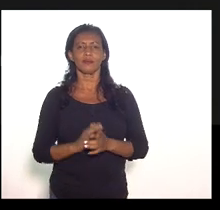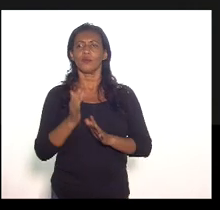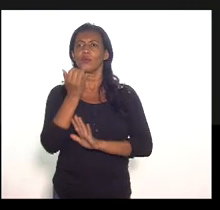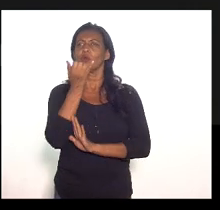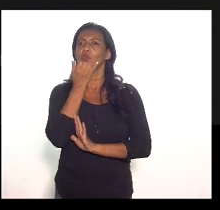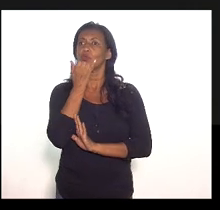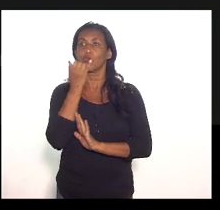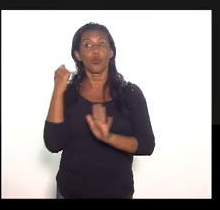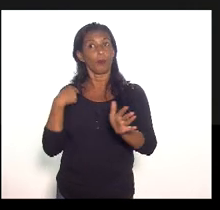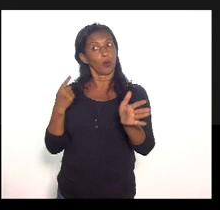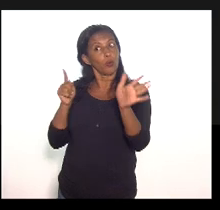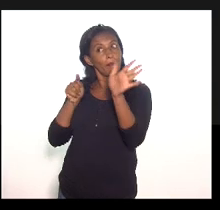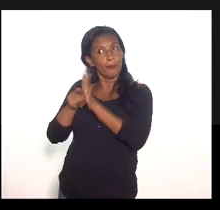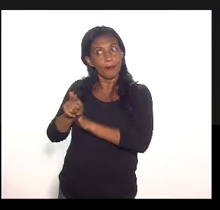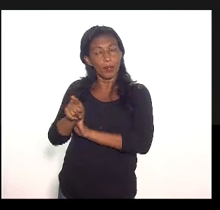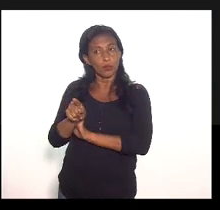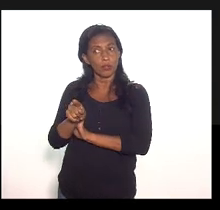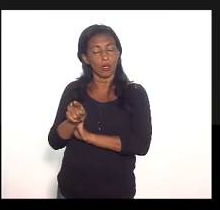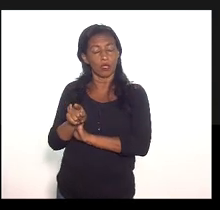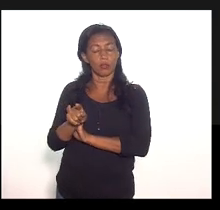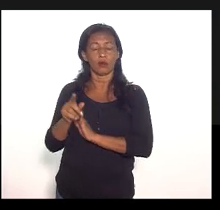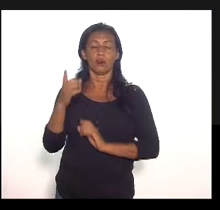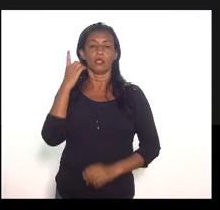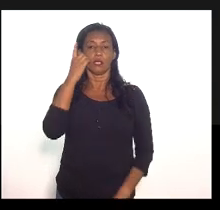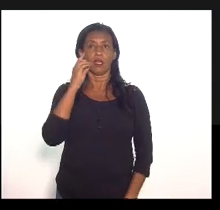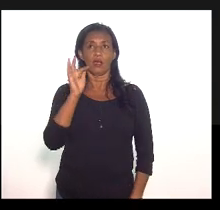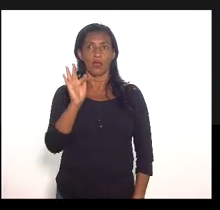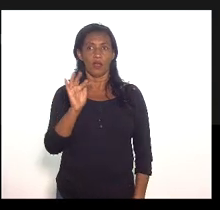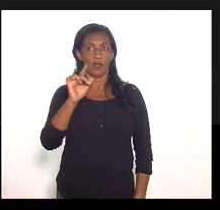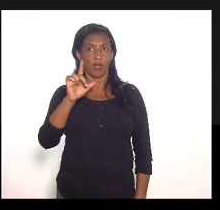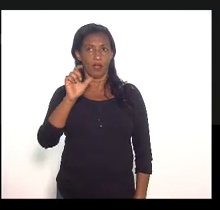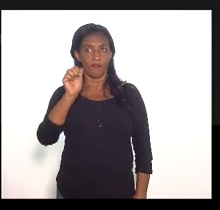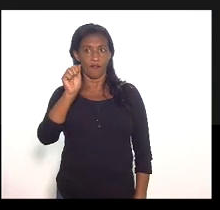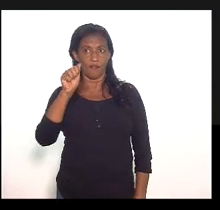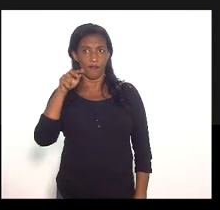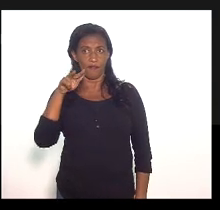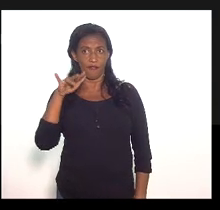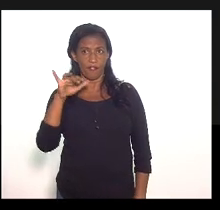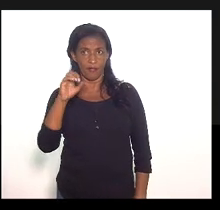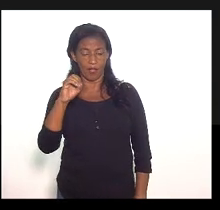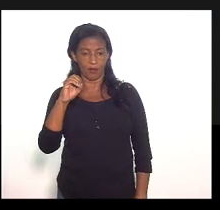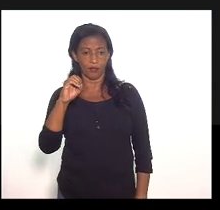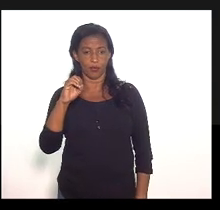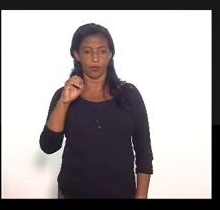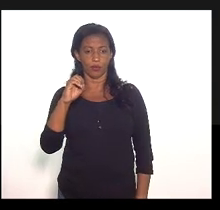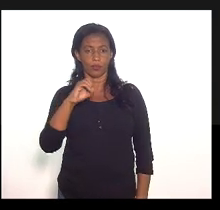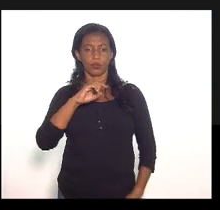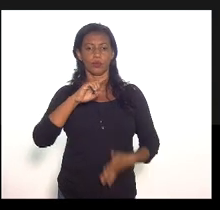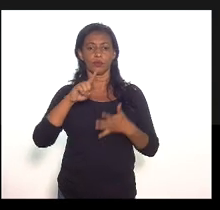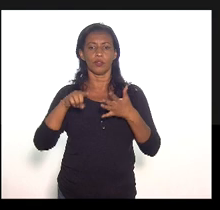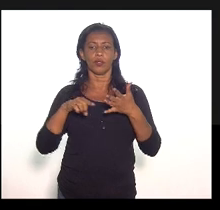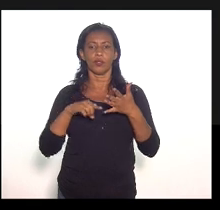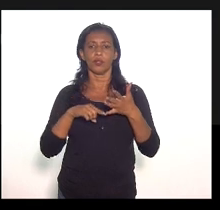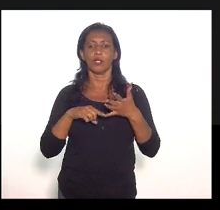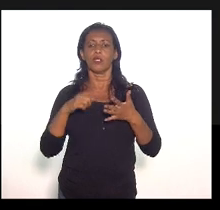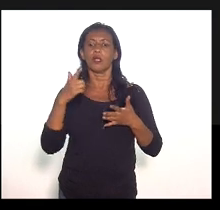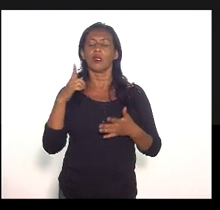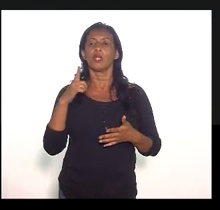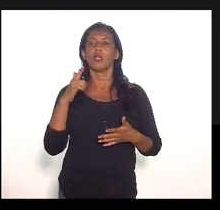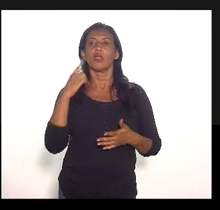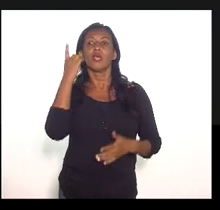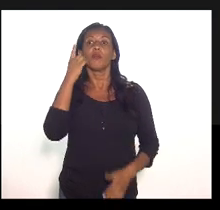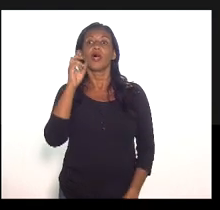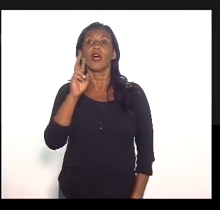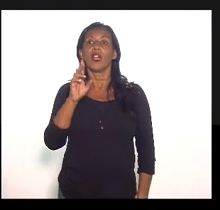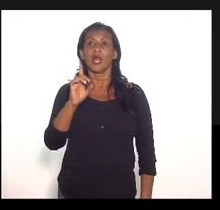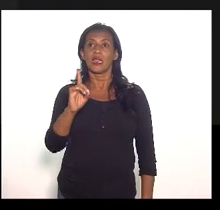Estou perguntando. Deputado Flávio Serafini e deputada Ferreira Rejane. Dani Monteiro. Dani